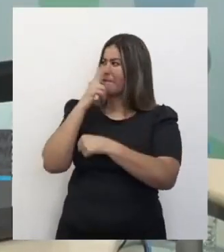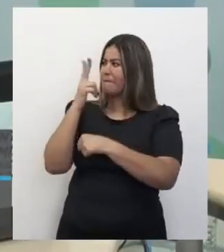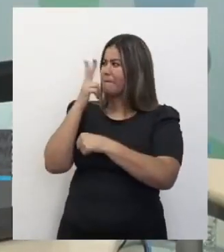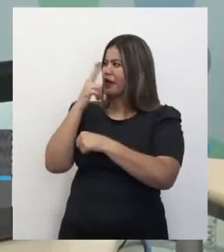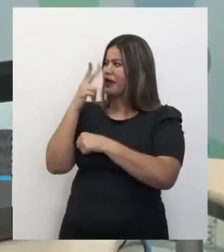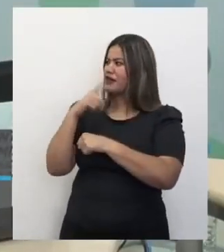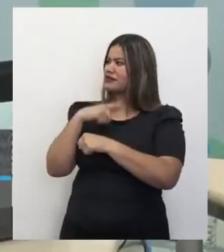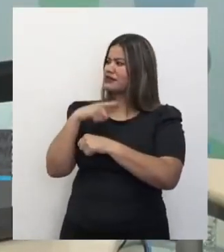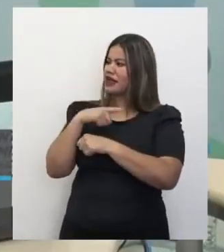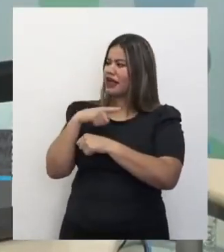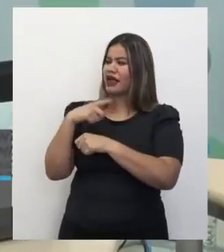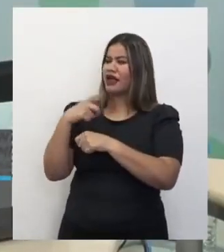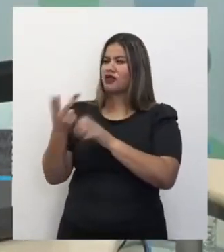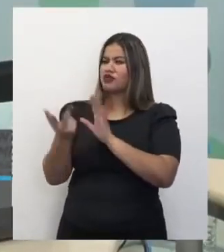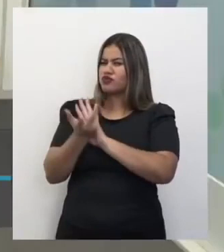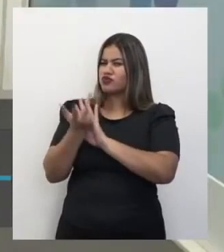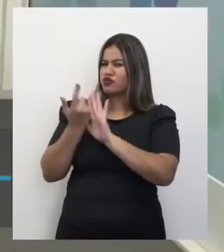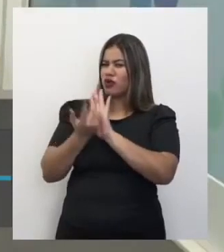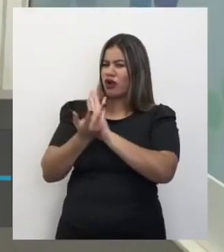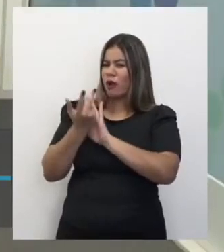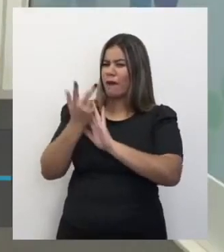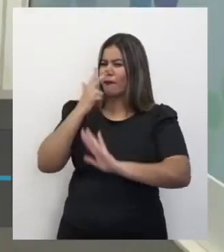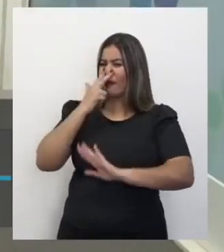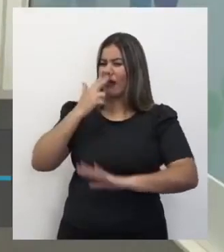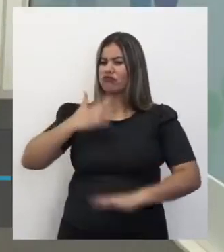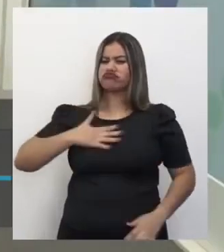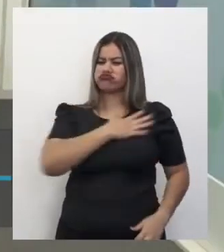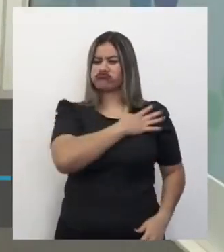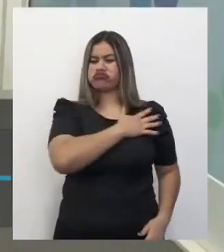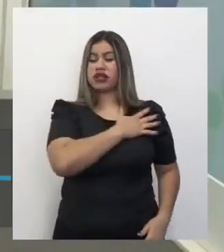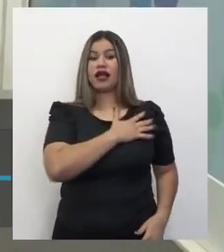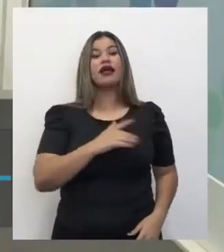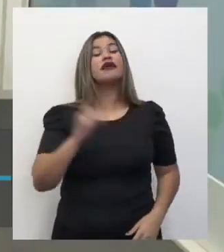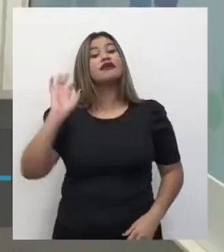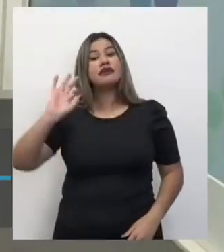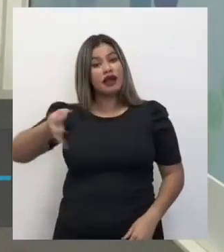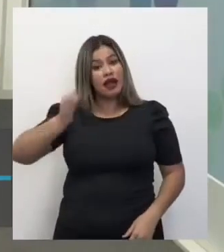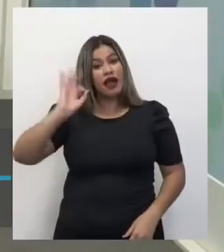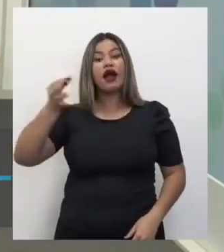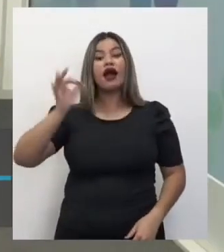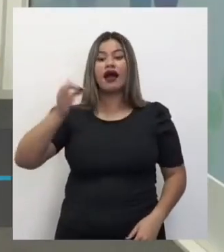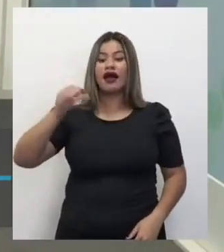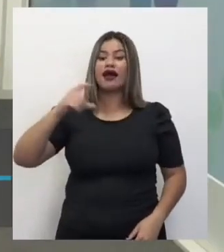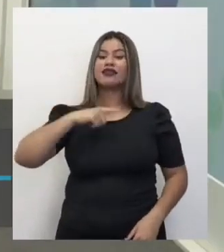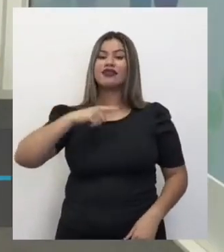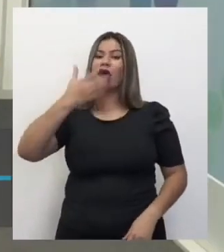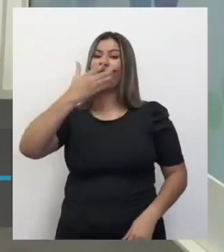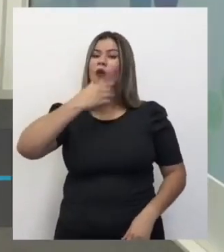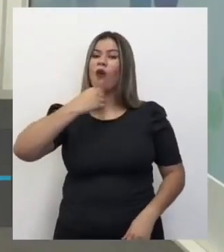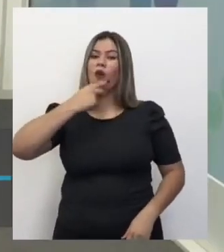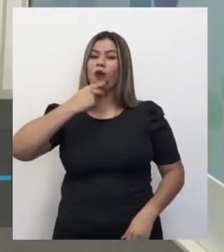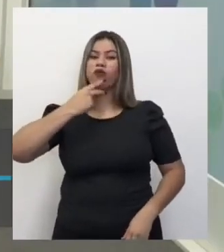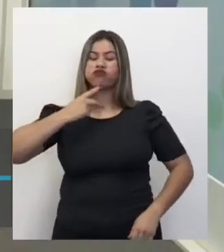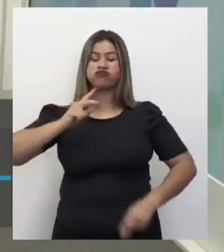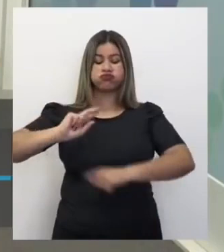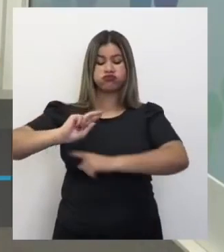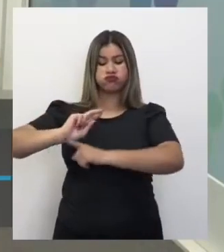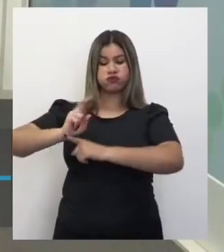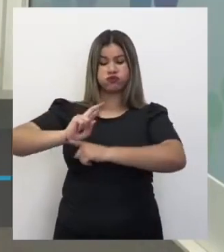figura militar, tem mais profundo, tipo não tem? Segurança ali olhando se eles assim. estão executando